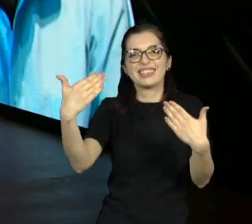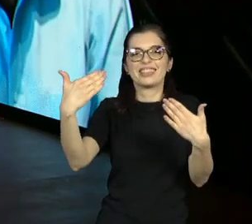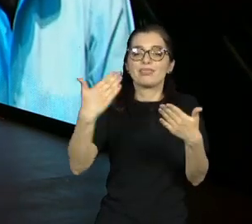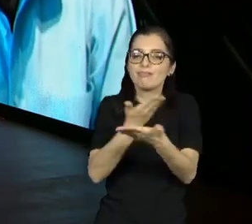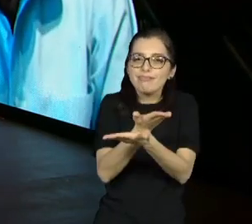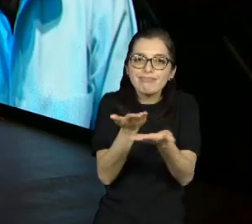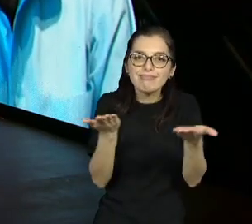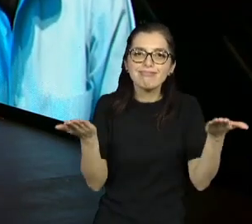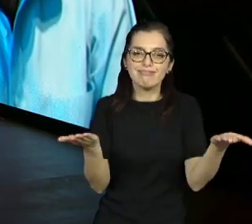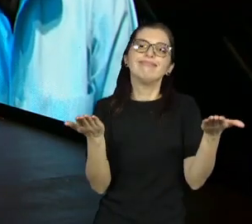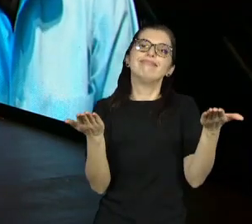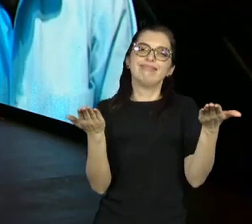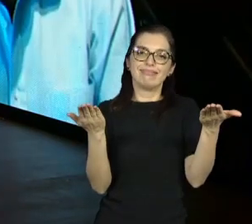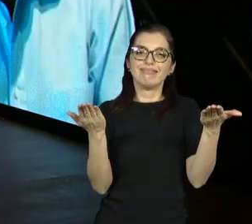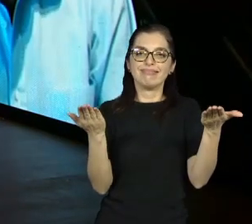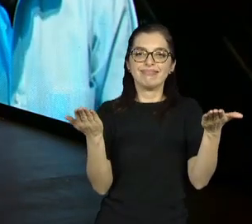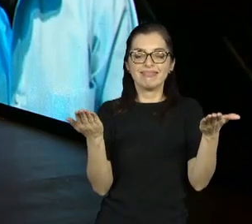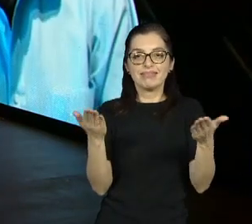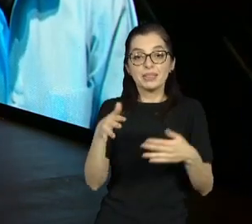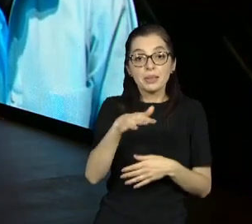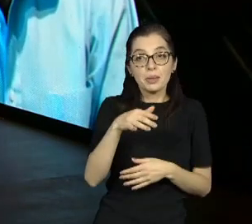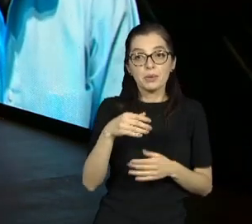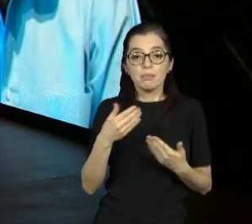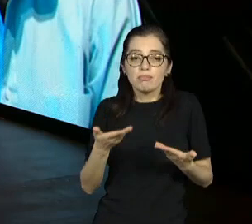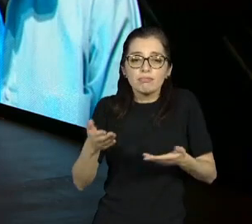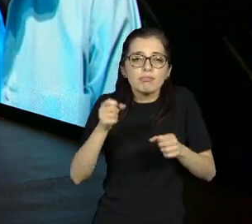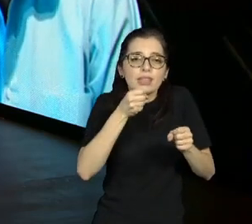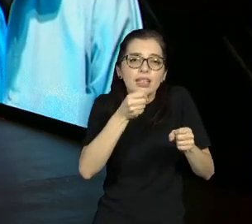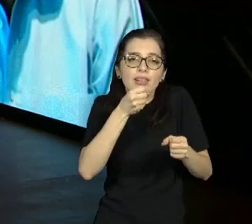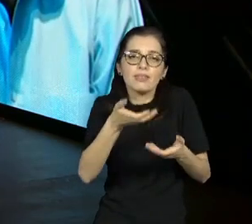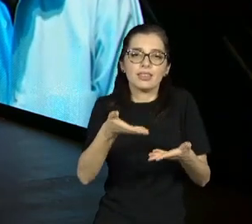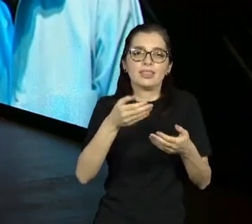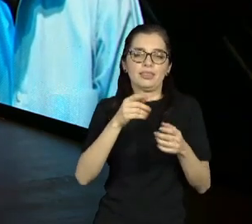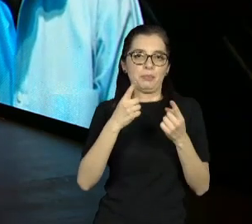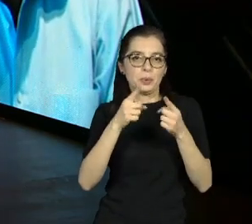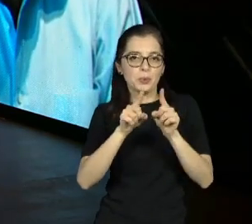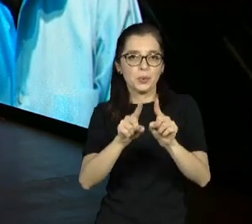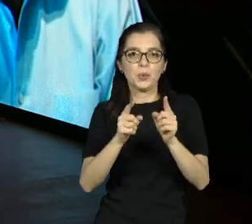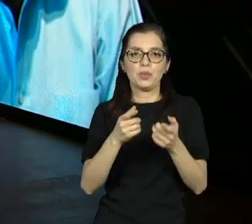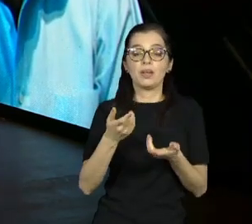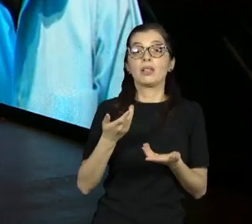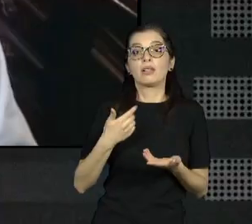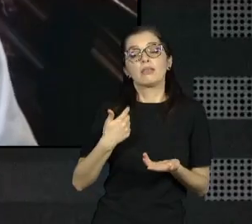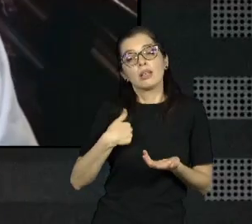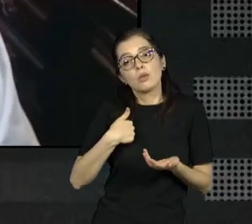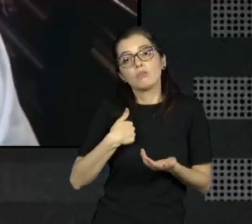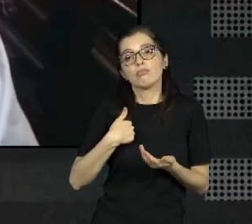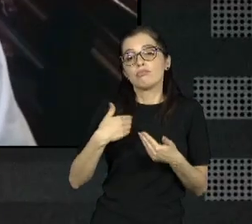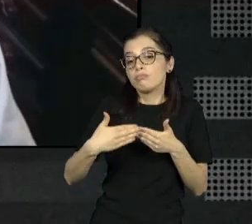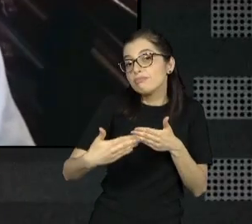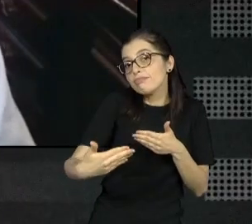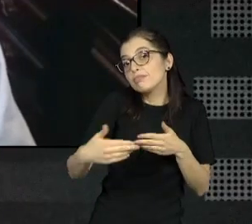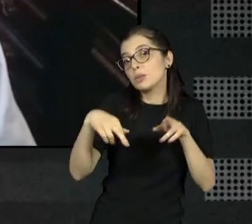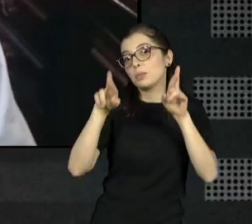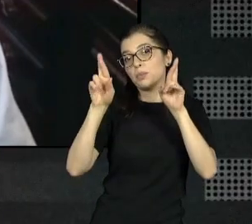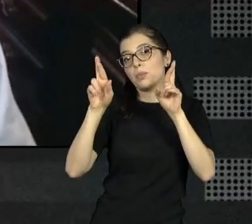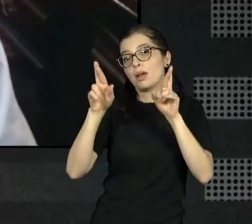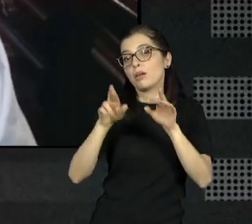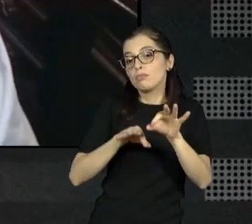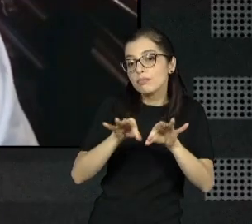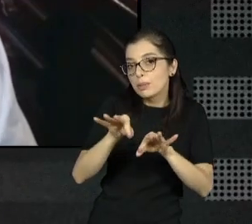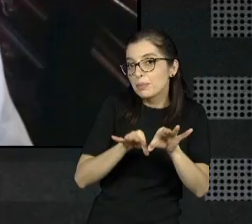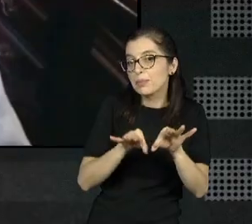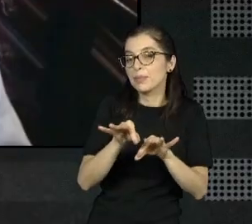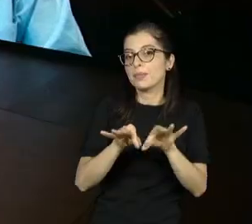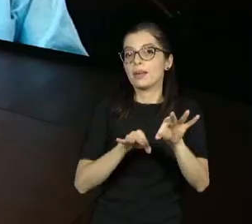vocês dois, o pessoal todo aqui. E estamos aí, daqui a algum tempo, com visitação no estúdio, tá pessoal?